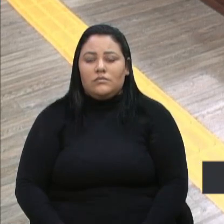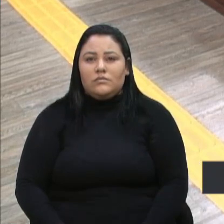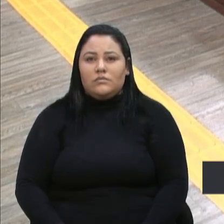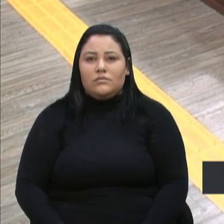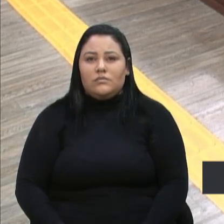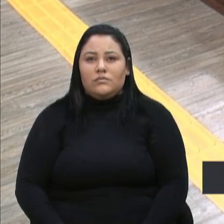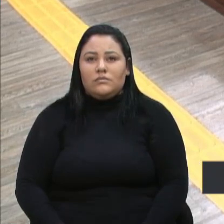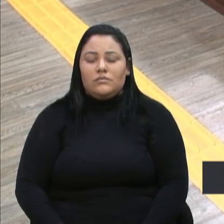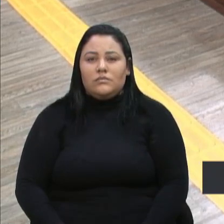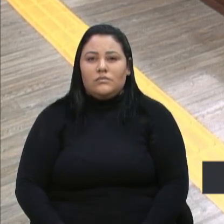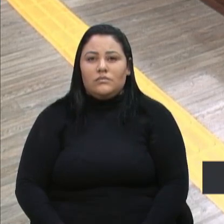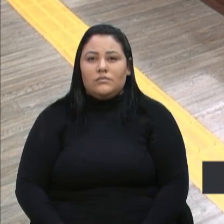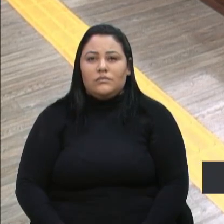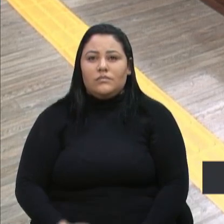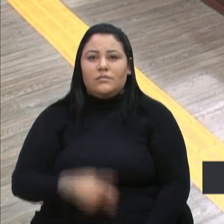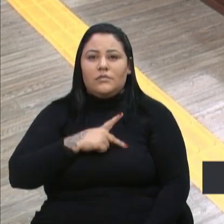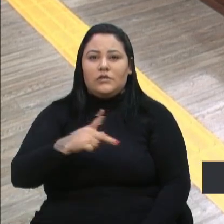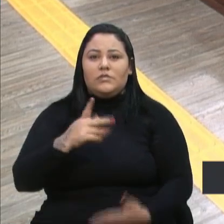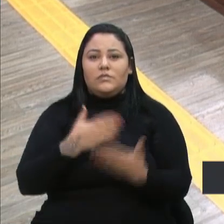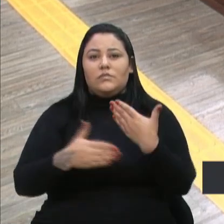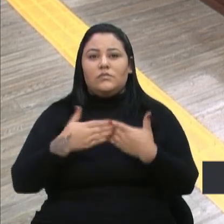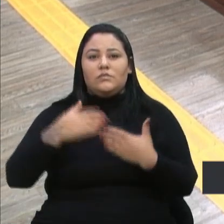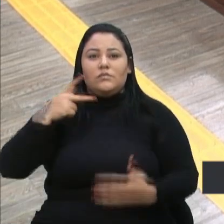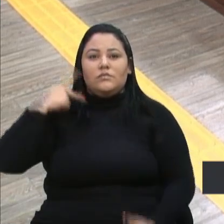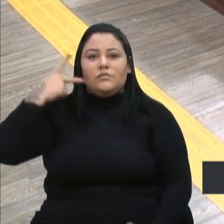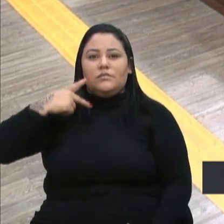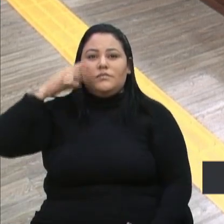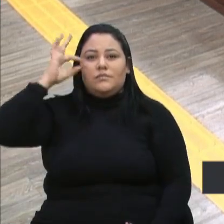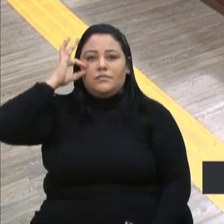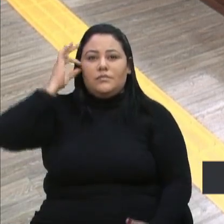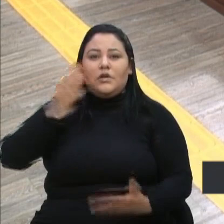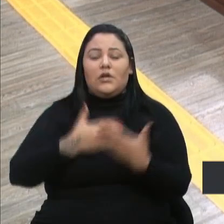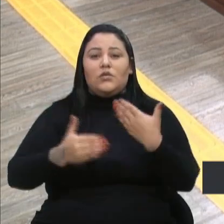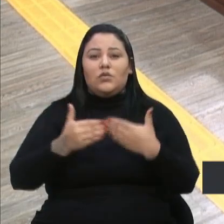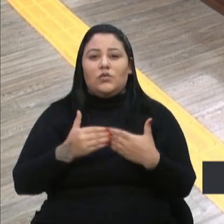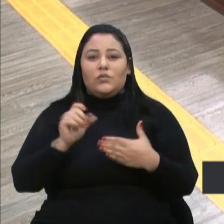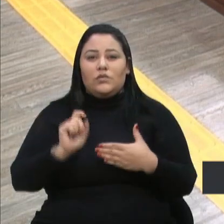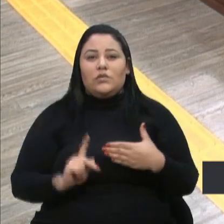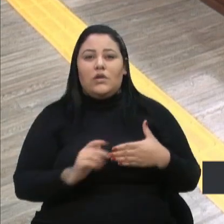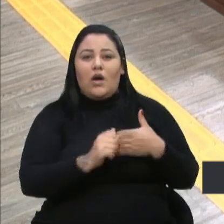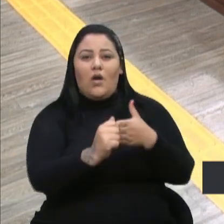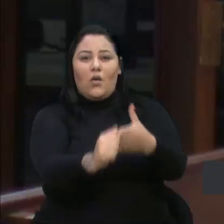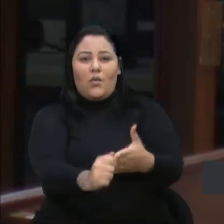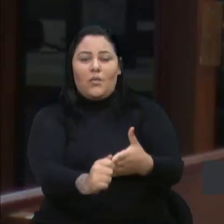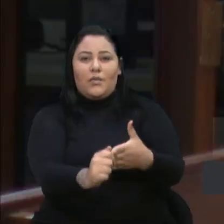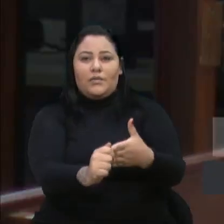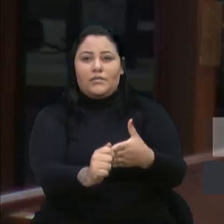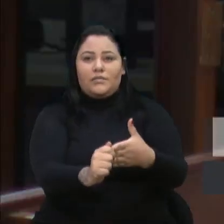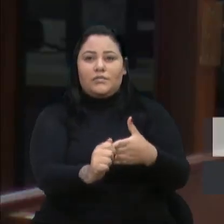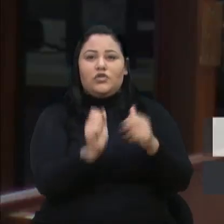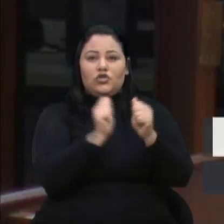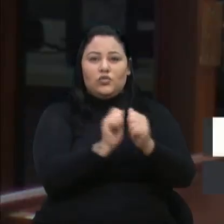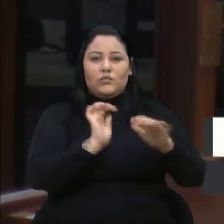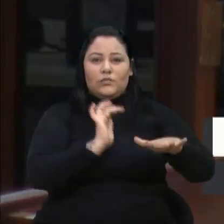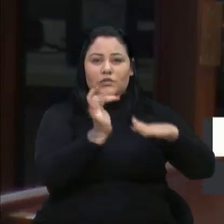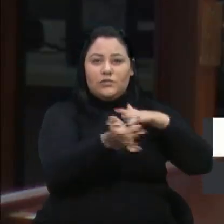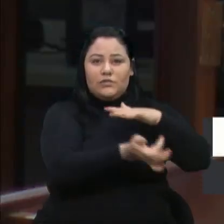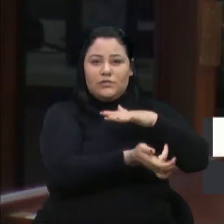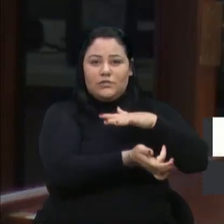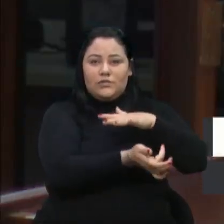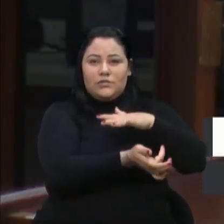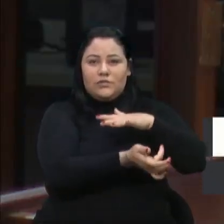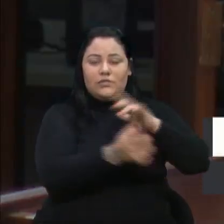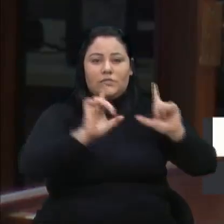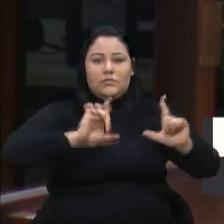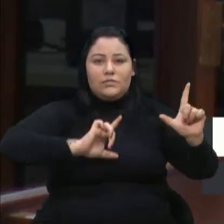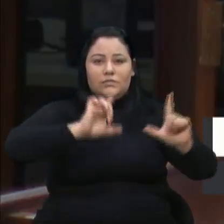Senhor presidente, nobres pares, colegas vereadores, a todos aqueles que nos acompanham através das redes sociais, do